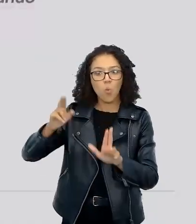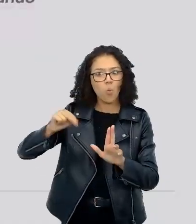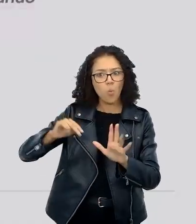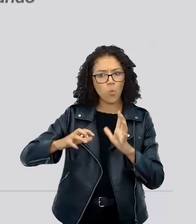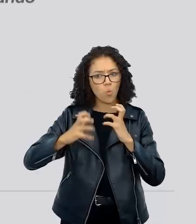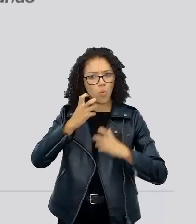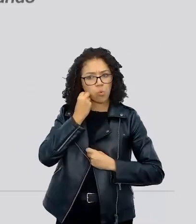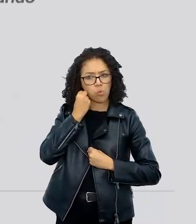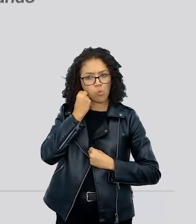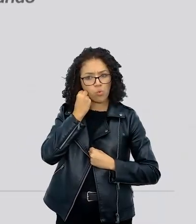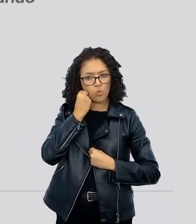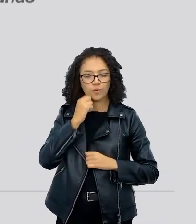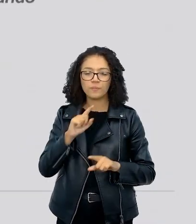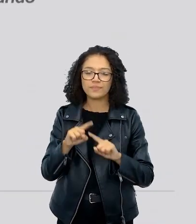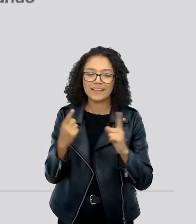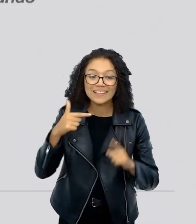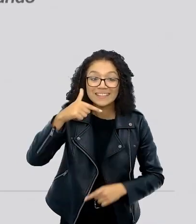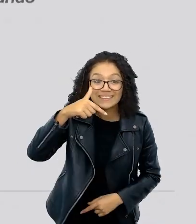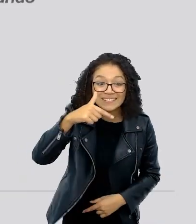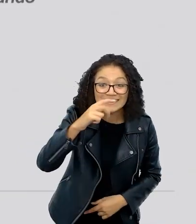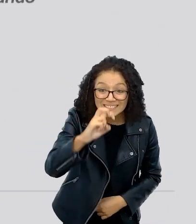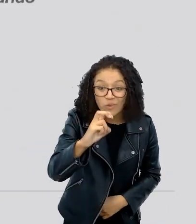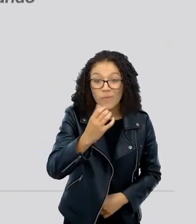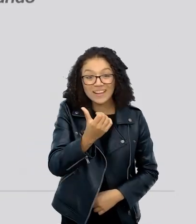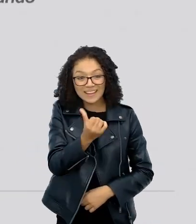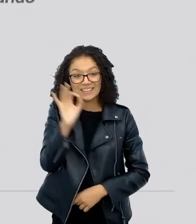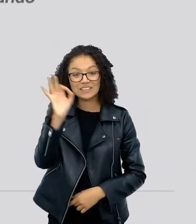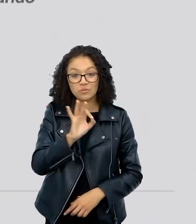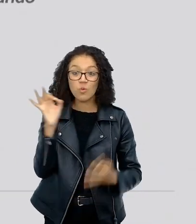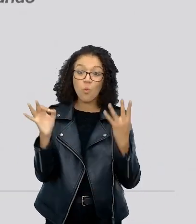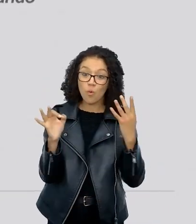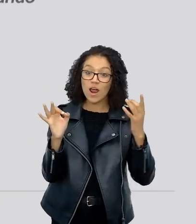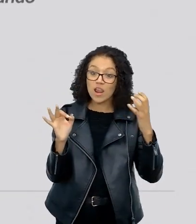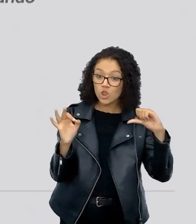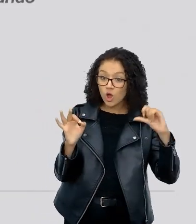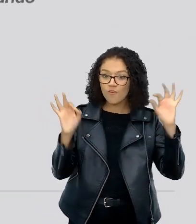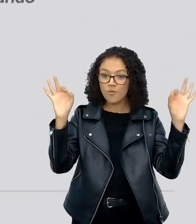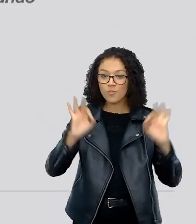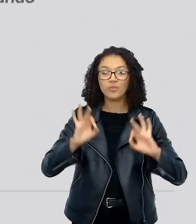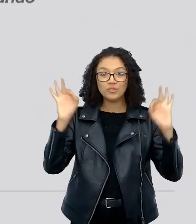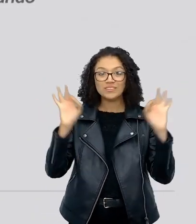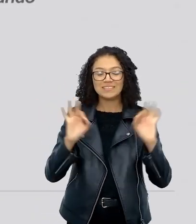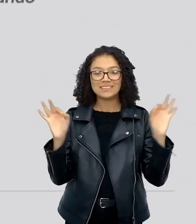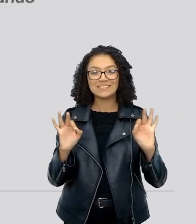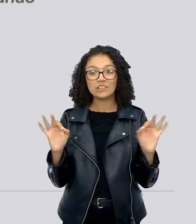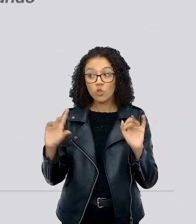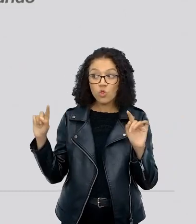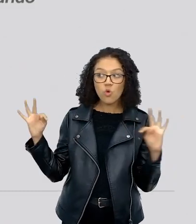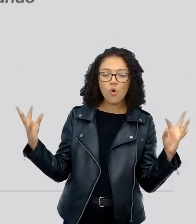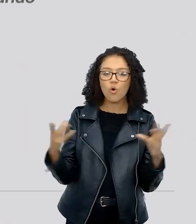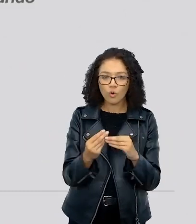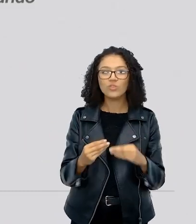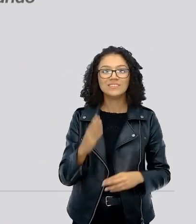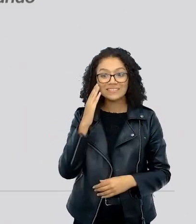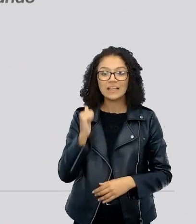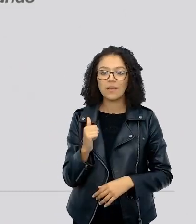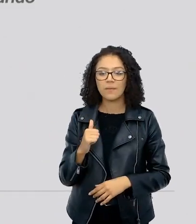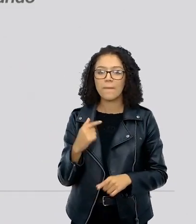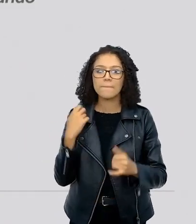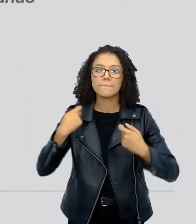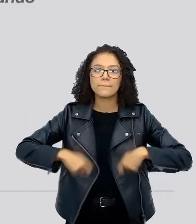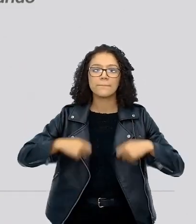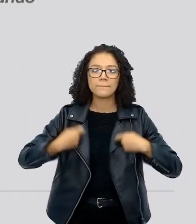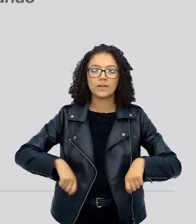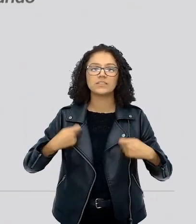56% dos homens negros e 49% dos homens brancos concordam que quando meninos aprenderam que deveriam ser dominantes